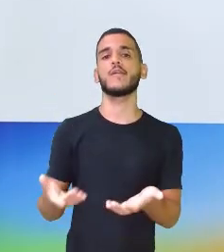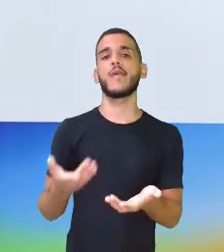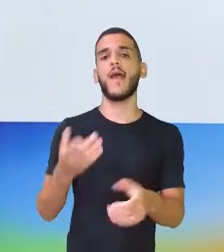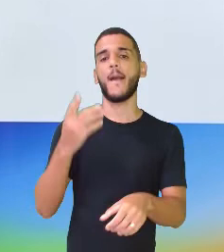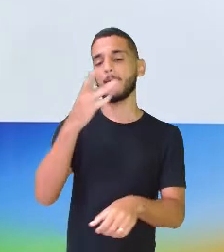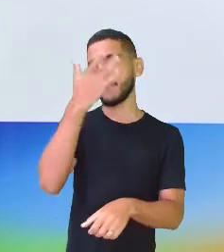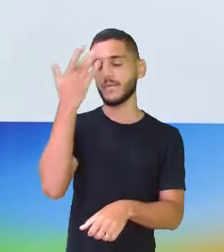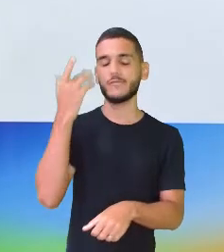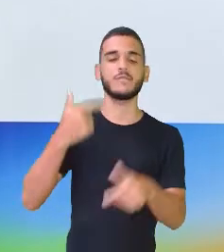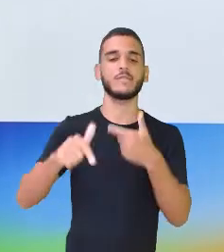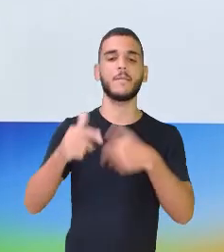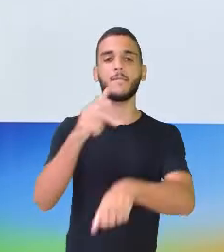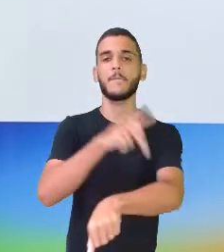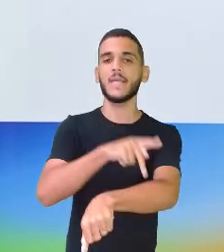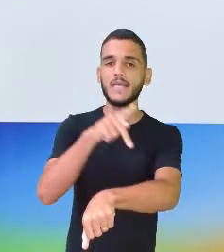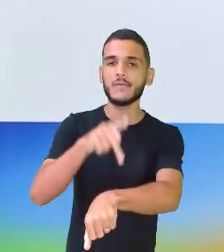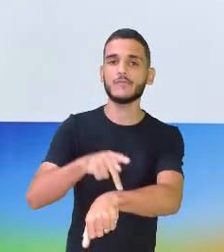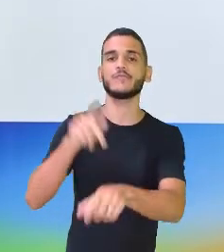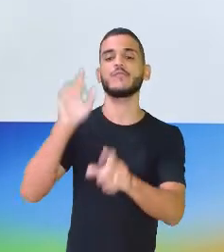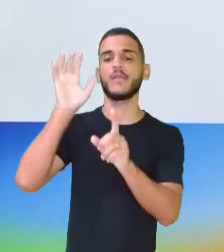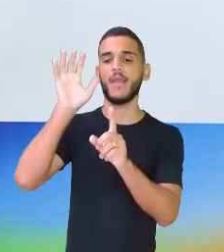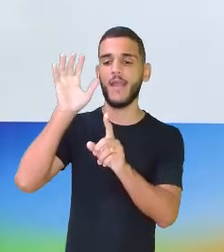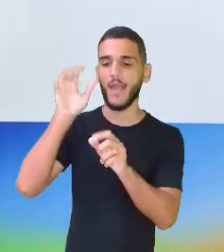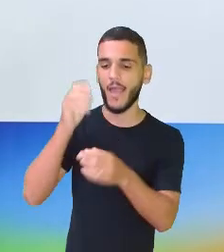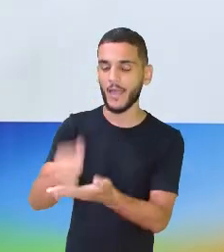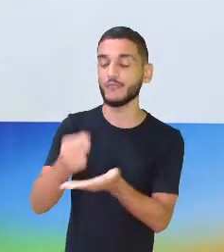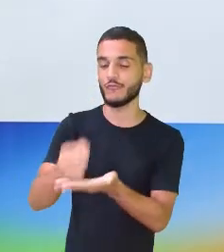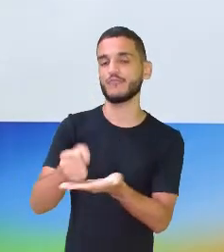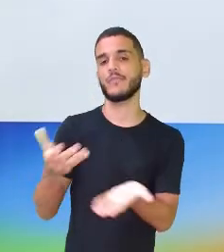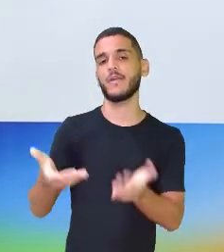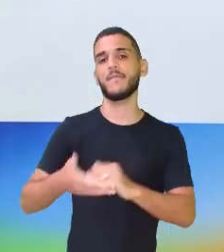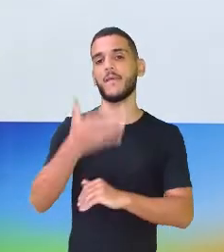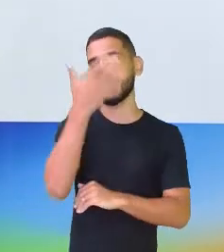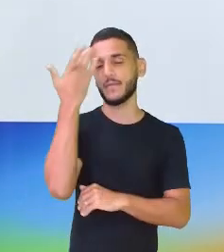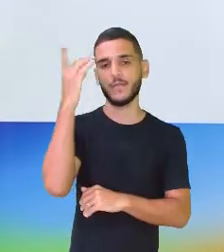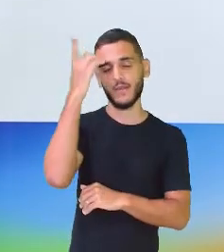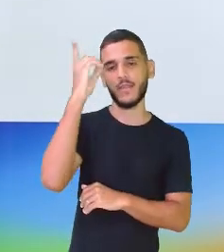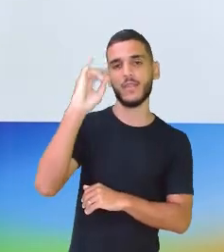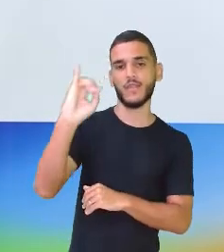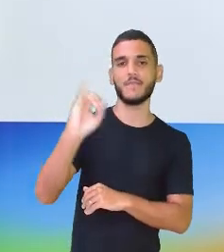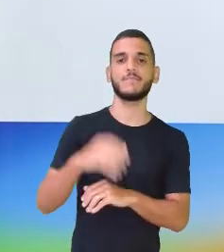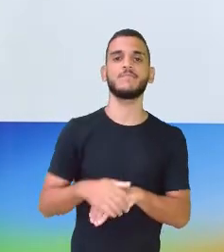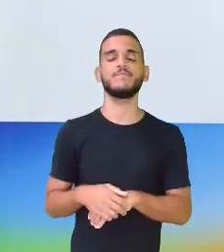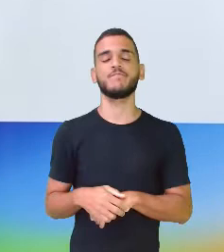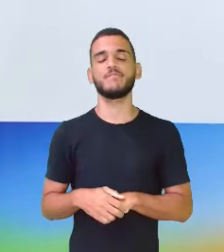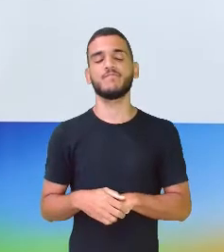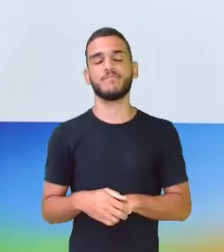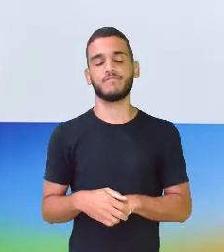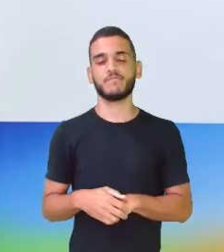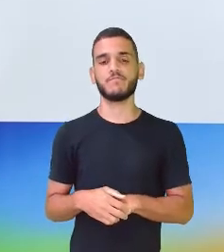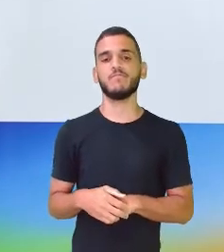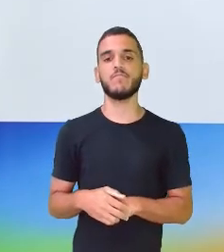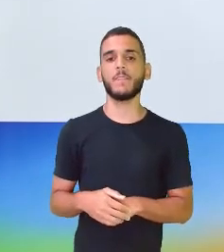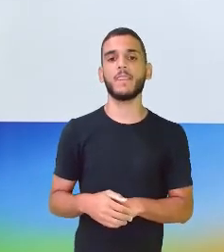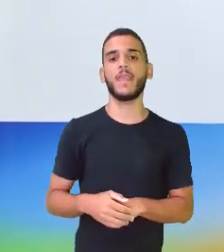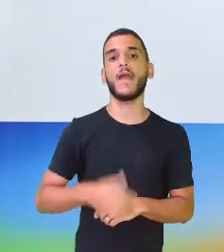pedagógico para o estudante com deficiência intelectual. Nesse segundo momento, falando do processo de